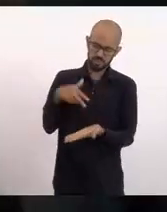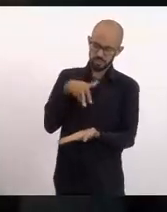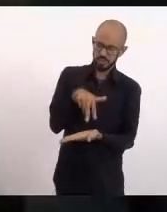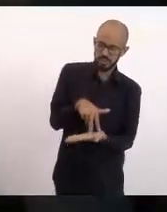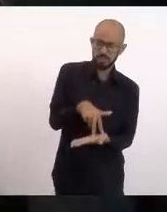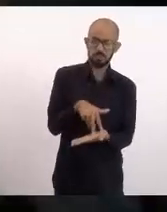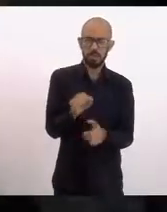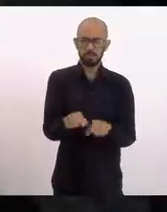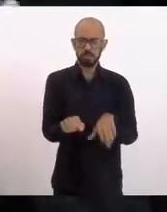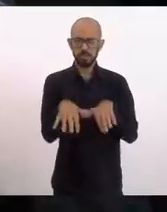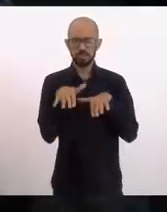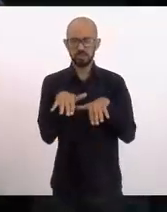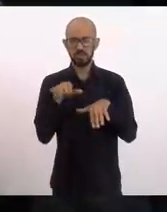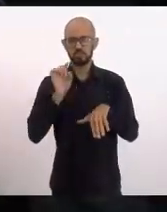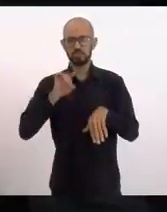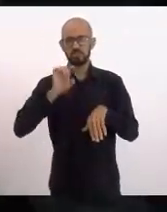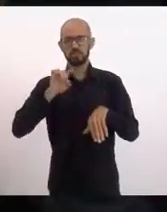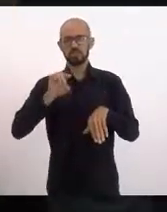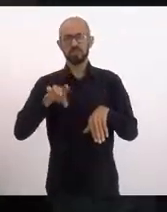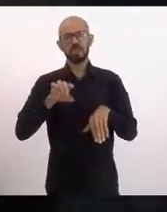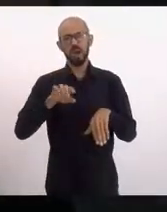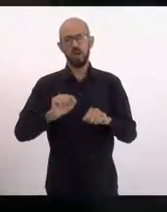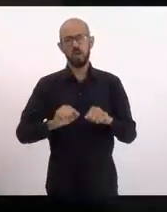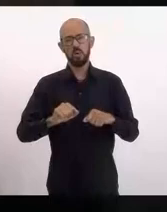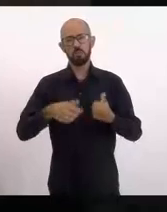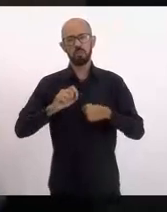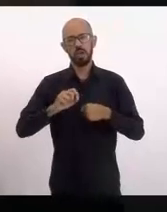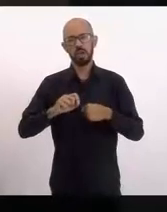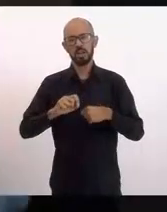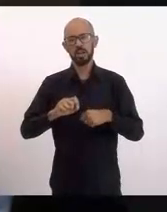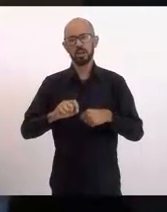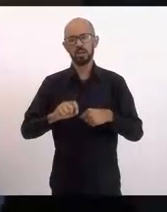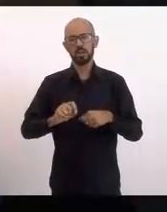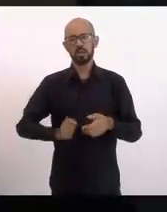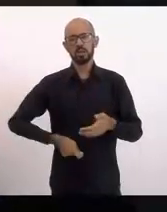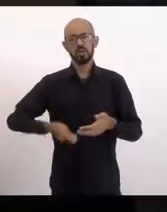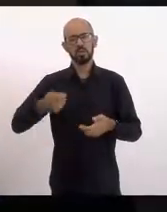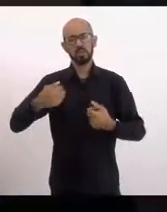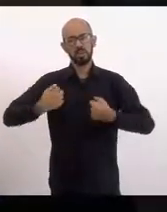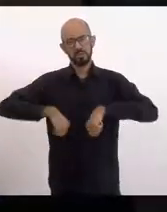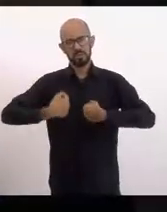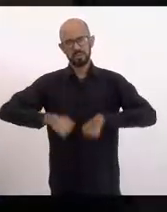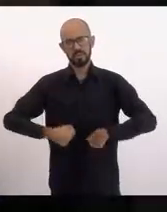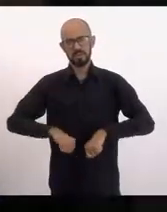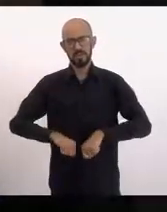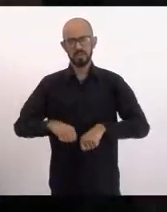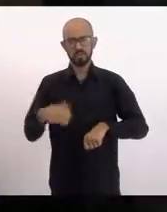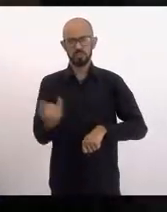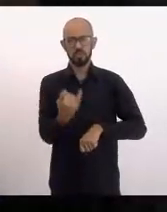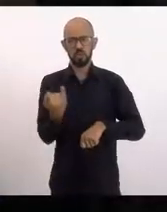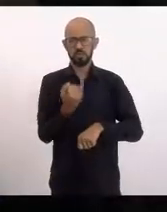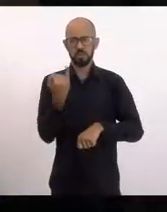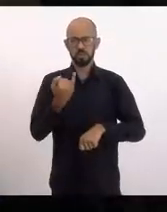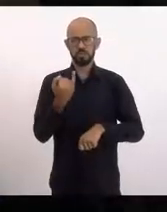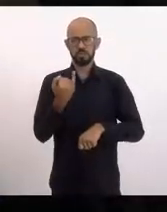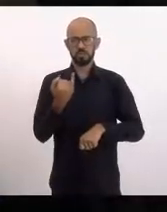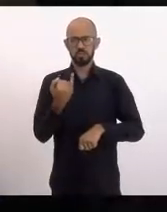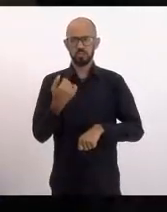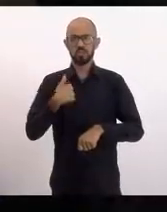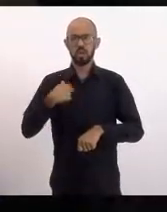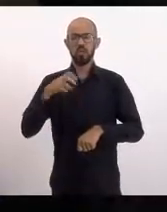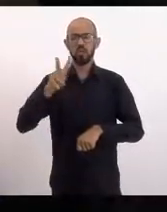extraordinária, onde uma causa muito justa, legítima e nobre, onde nós estaremos, e eu vou